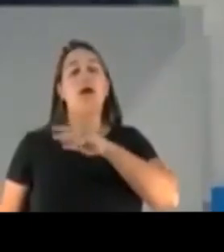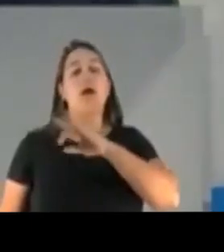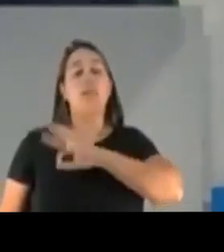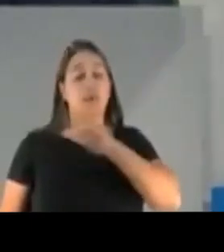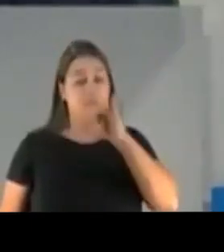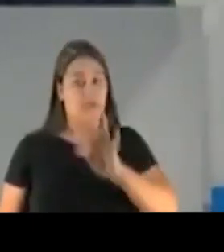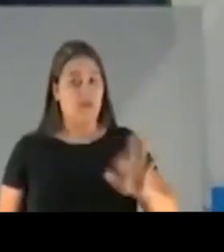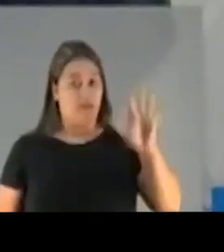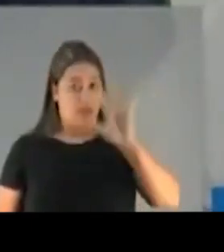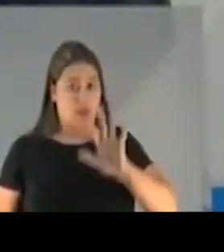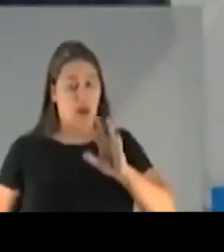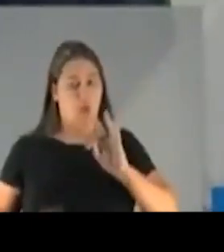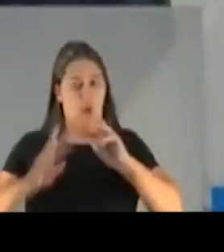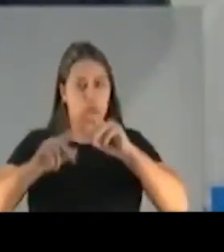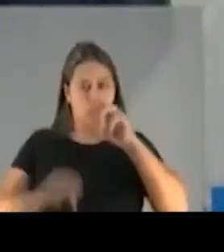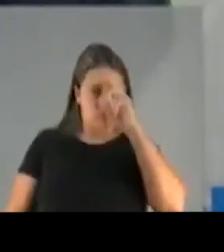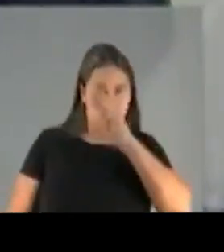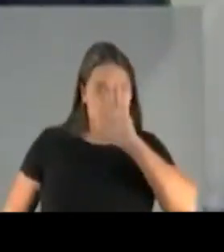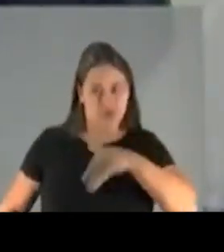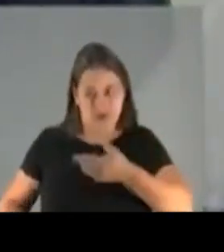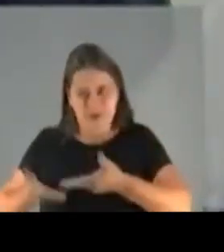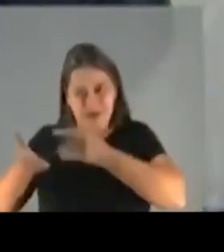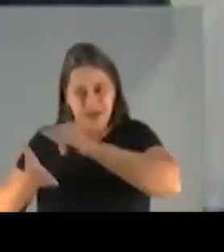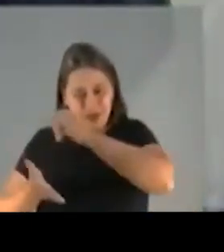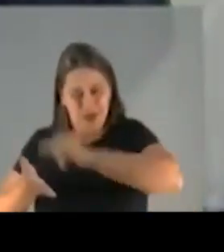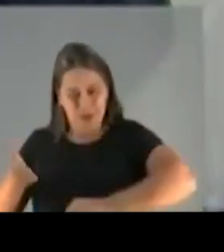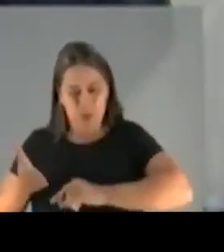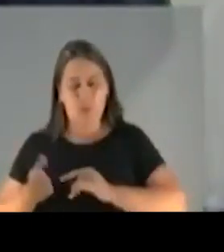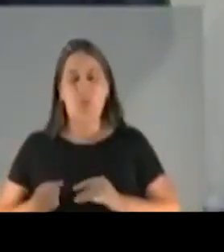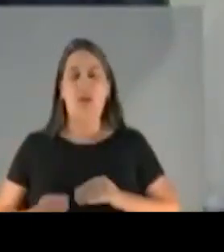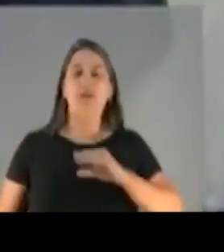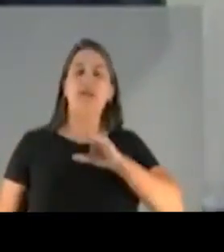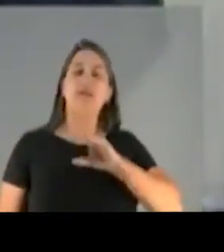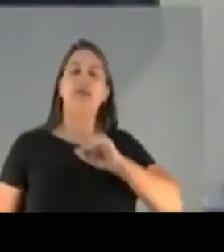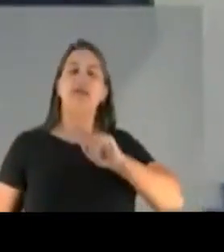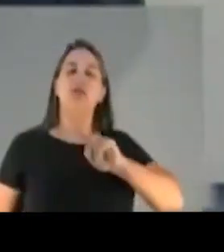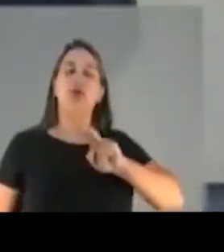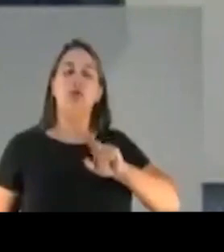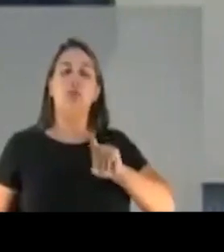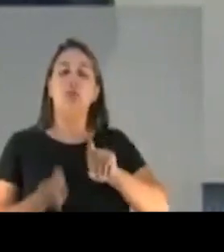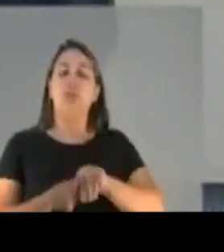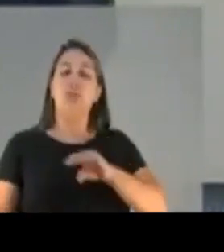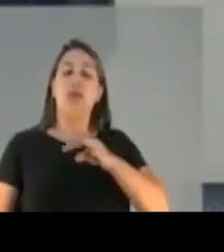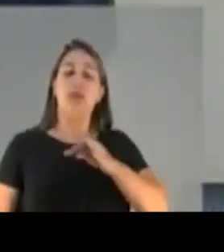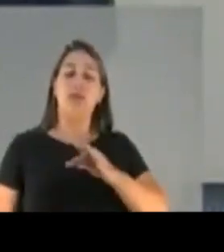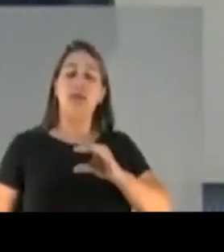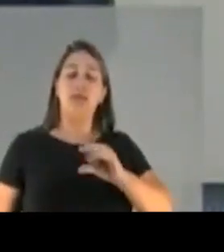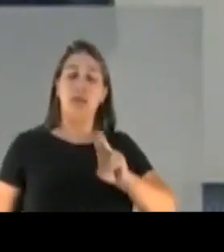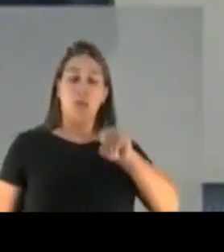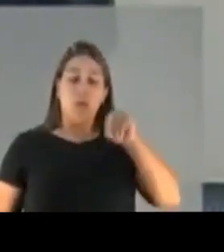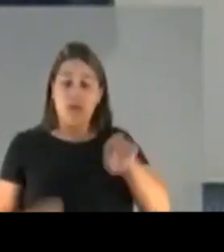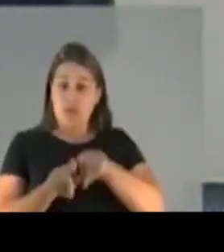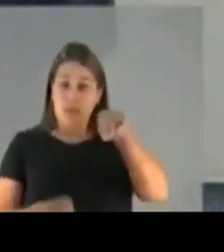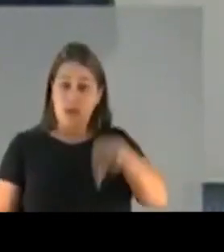já entreguei documentos perante as autoridades investigativas, a CGU, a TCU e também a essa CPI,